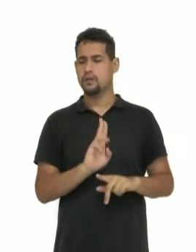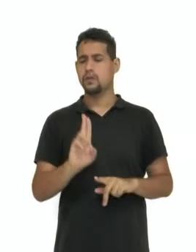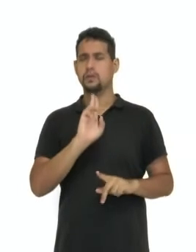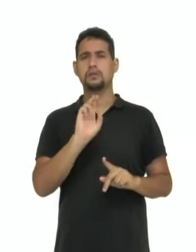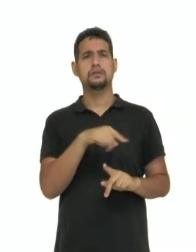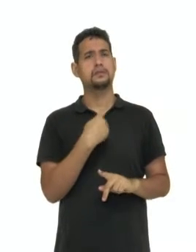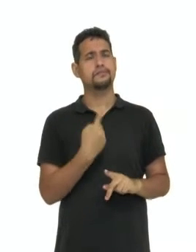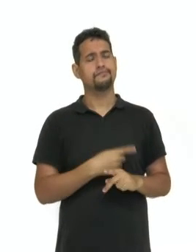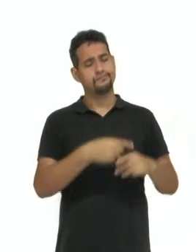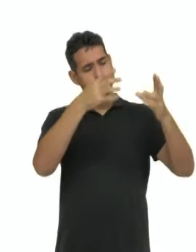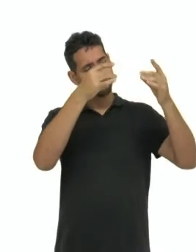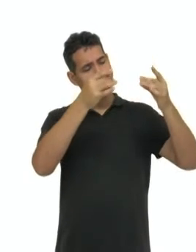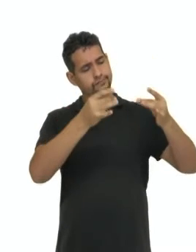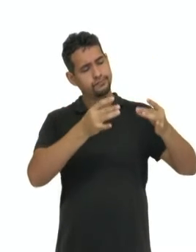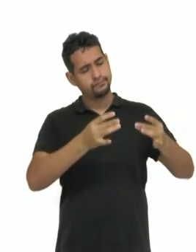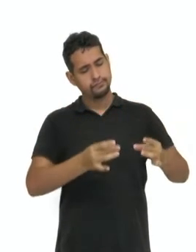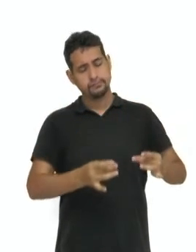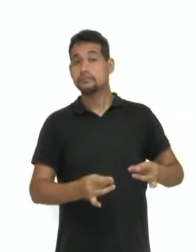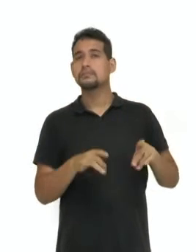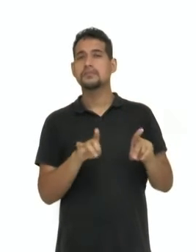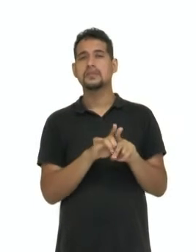ser clasificadas de la